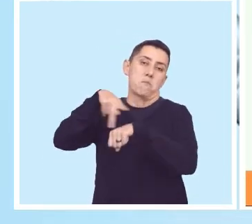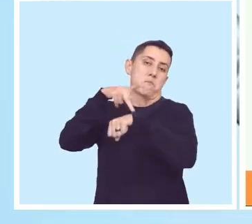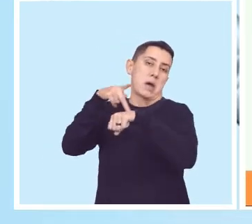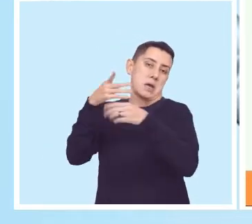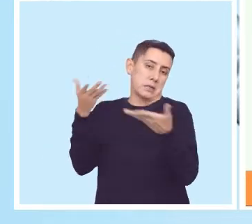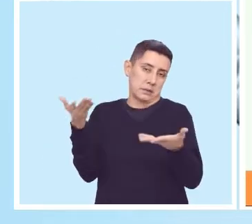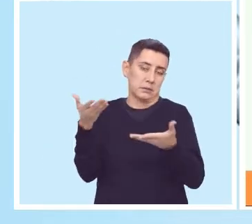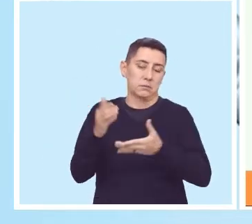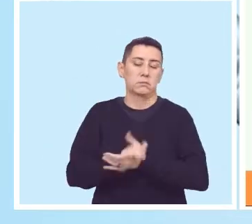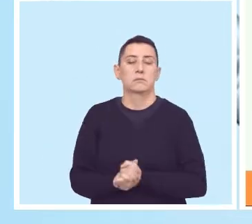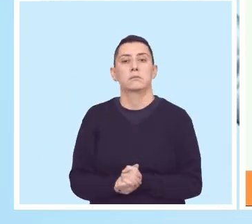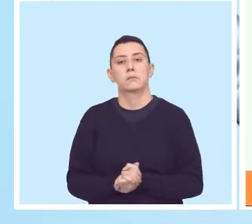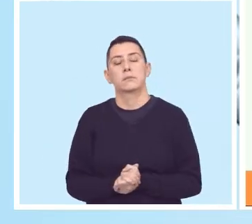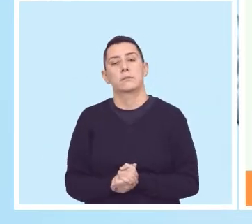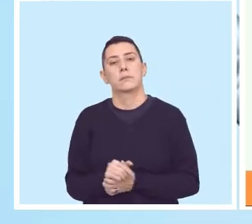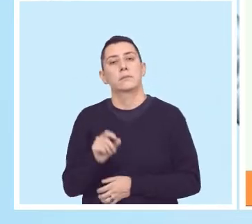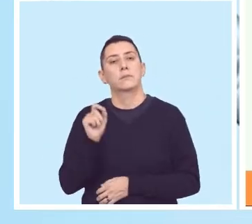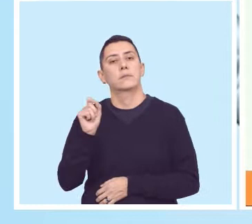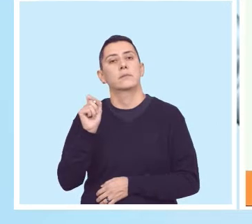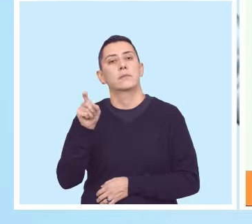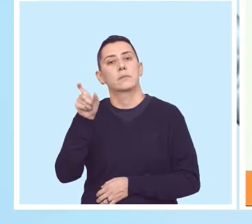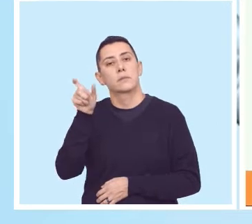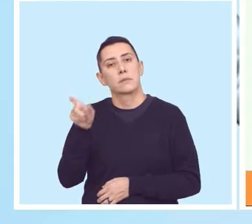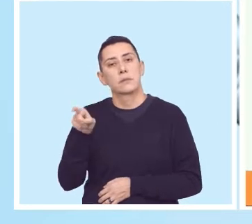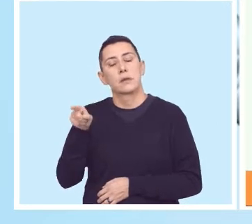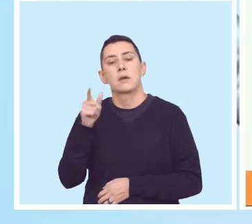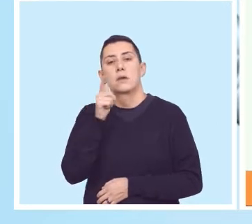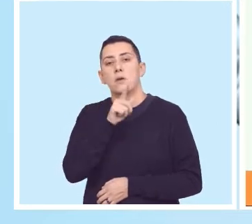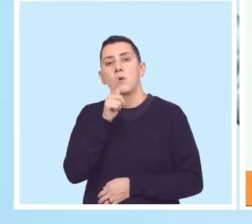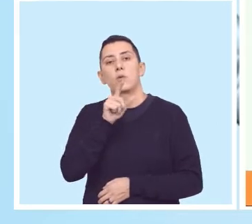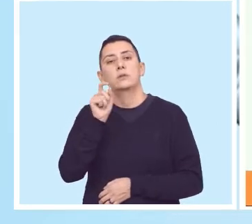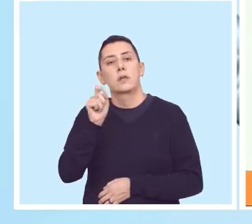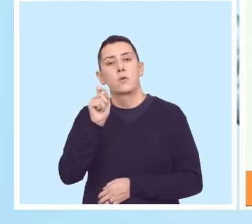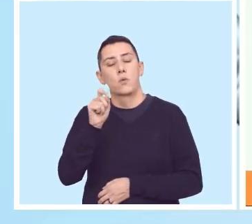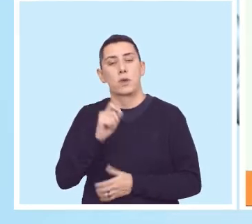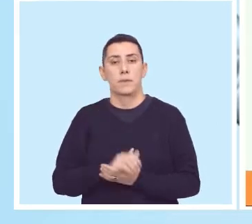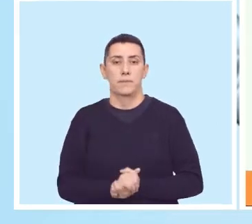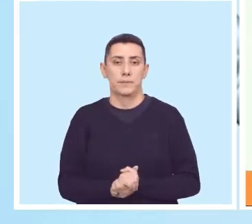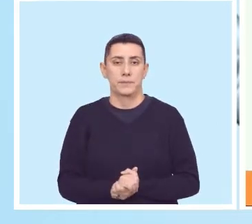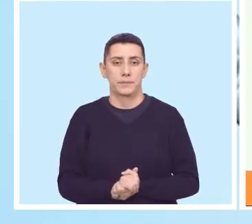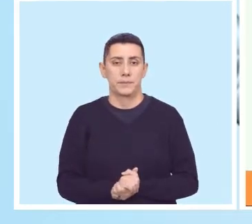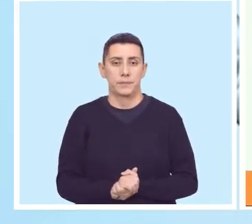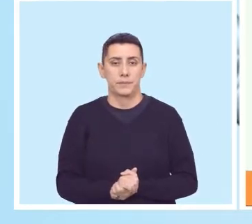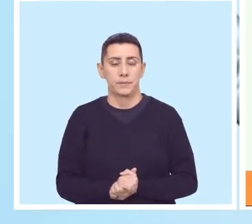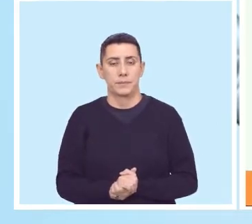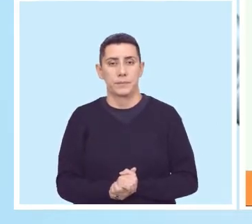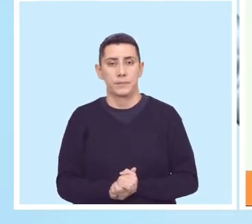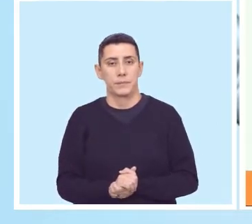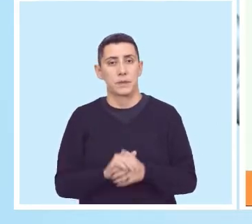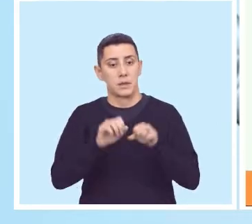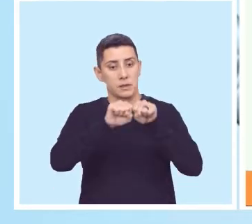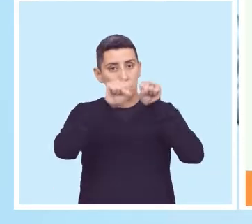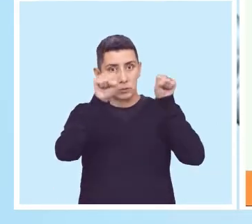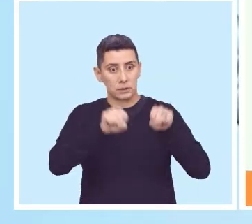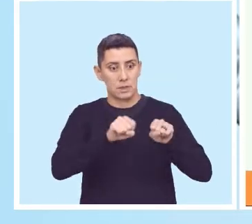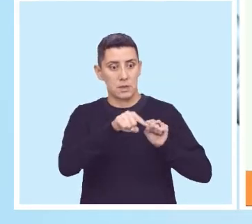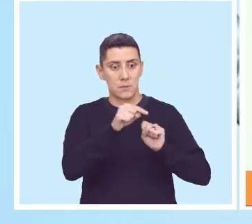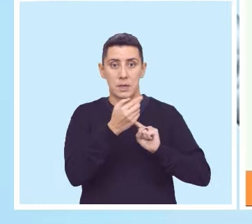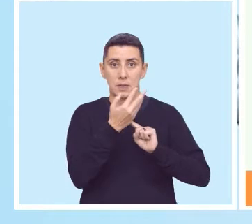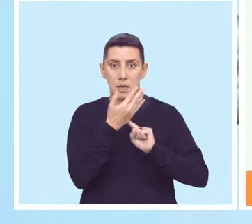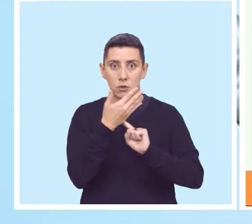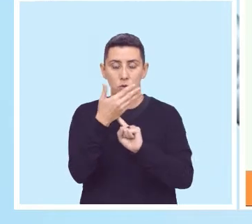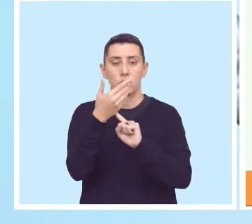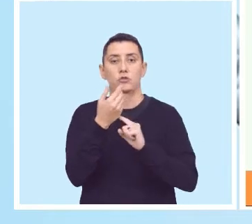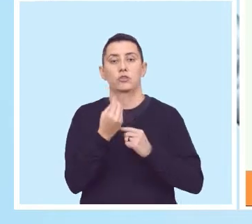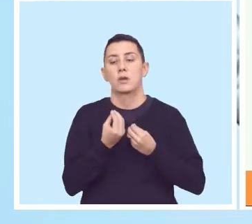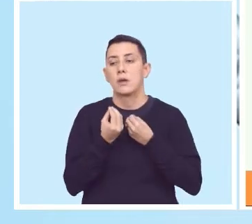tivesse, de repente, tivesse ao alcance dele uma ferramenta computacional, uma ferramenta tecnológica,